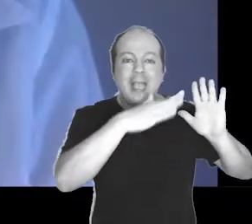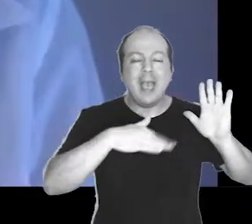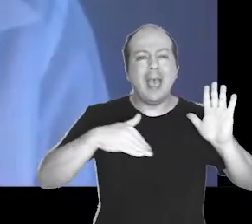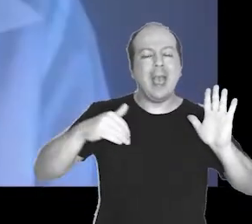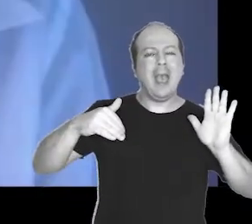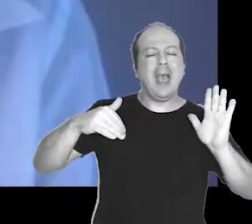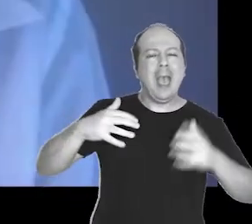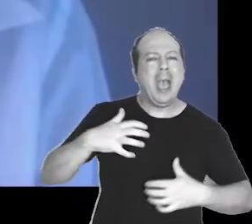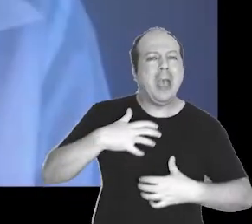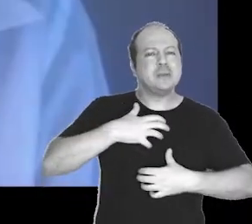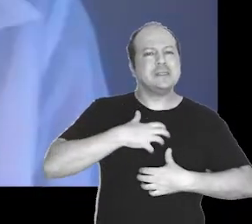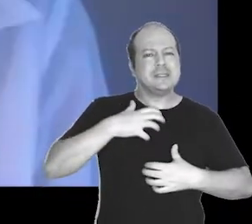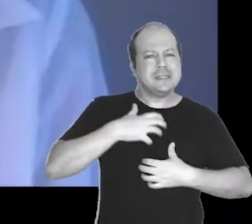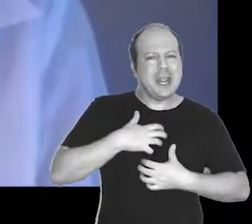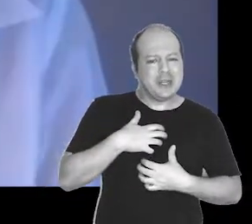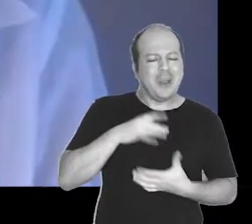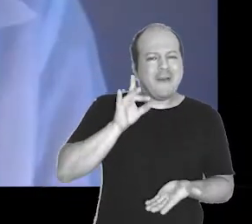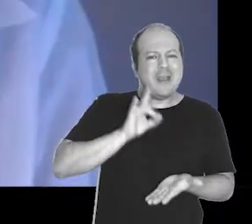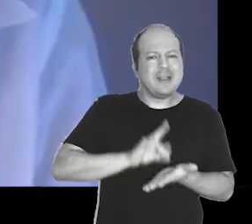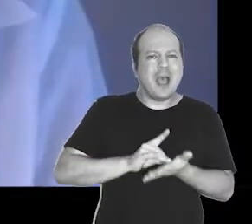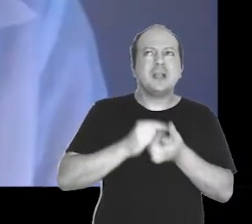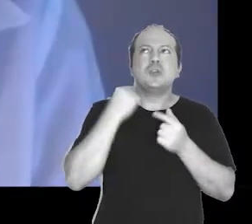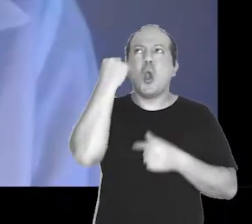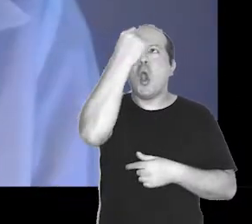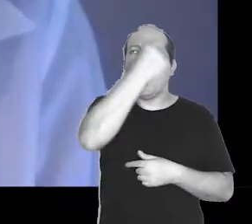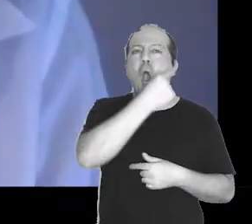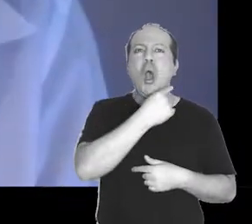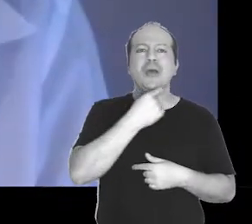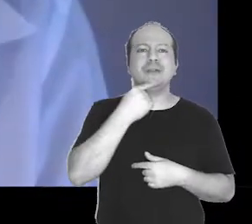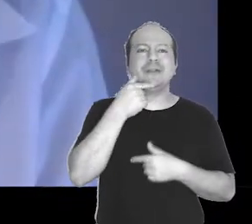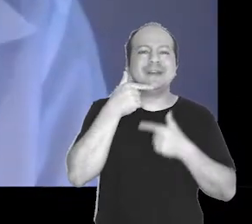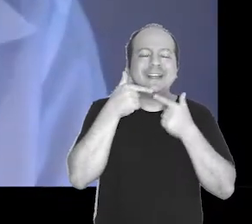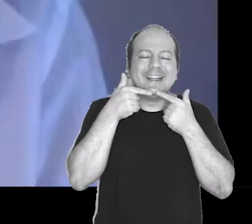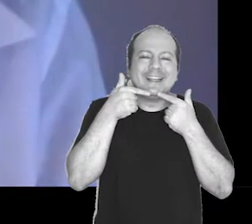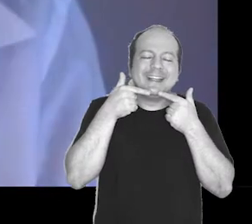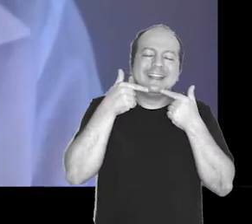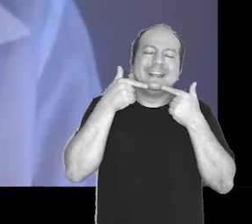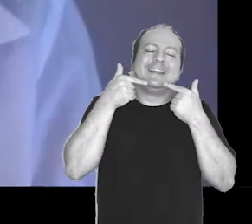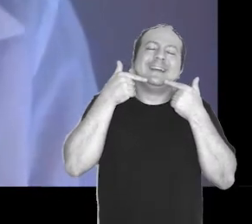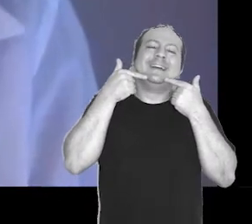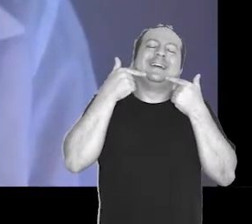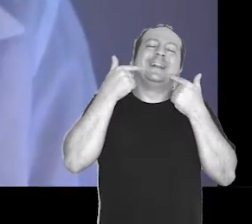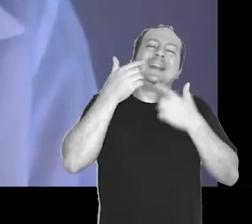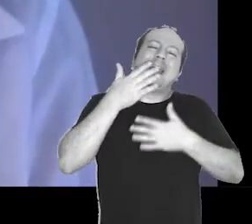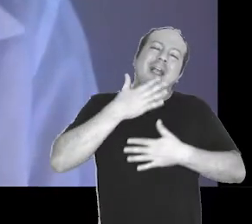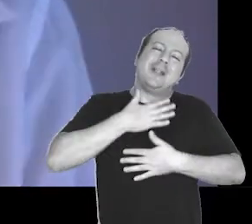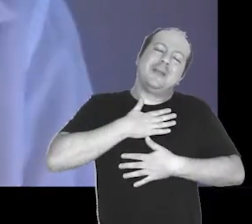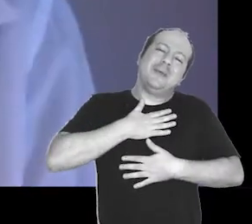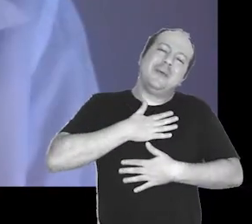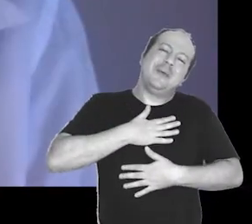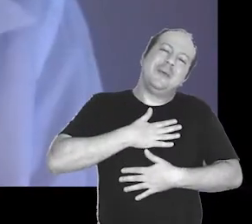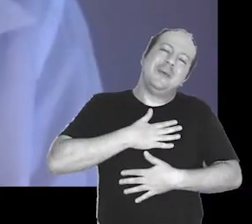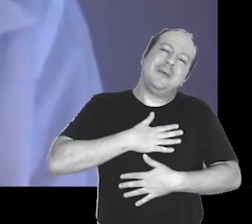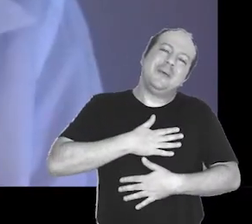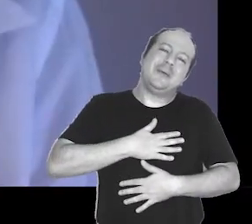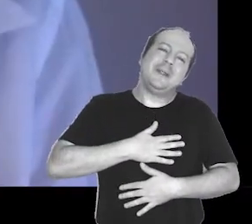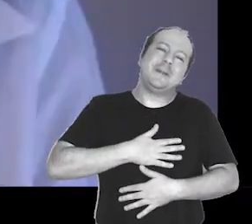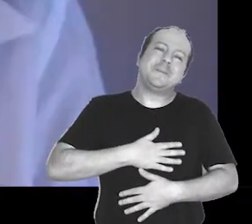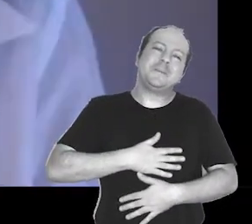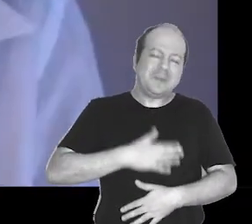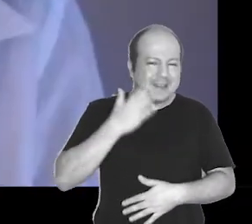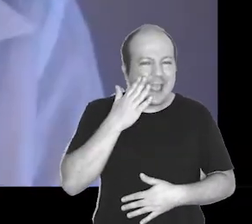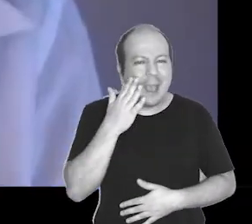Sinto sobre o meu rosto a máscara daquele sorriso de ternura, aquela